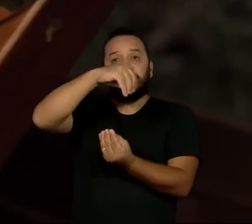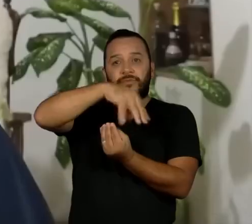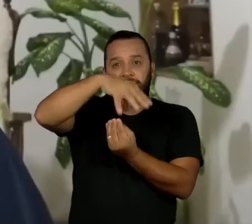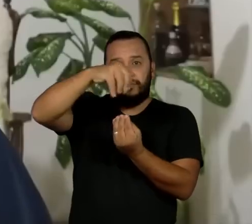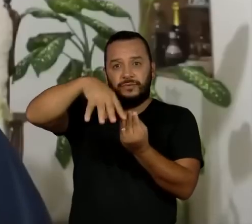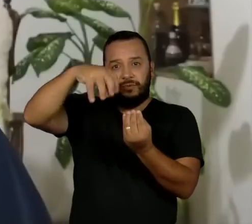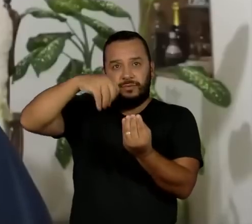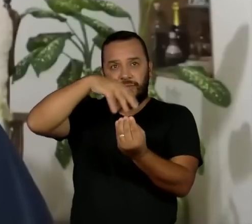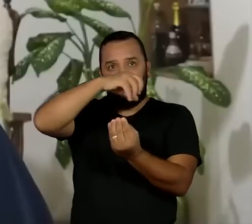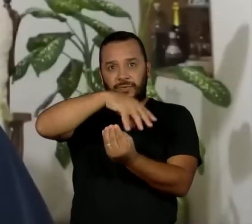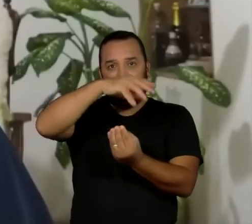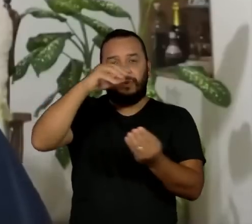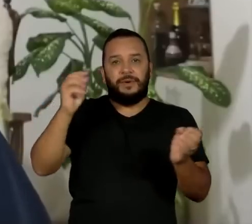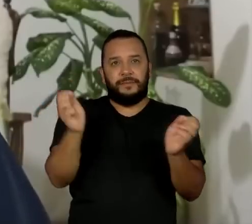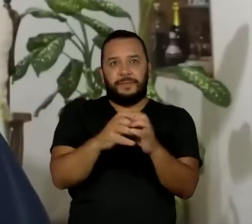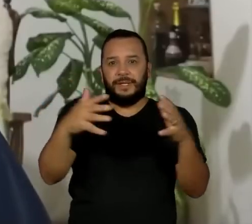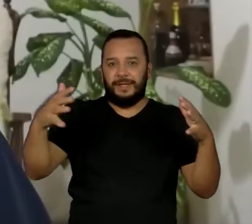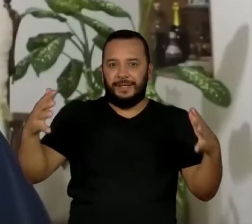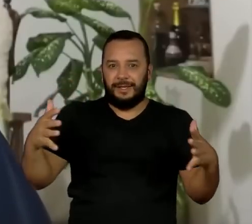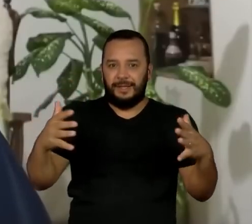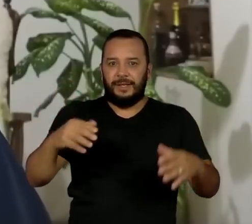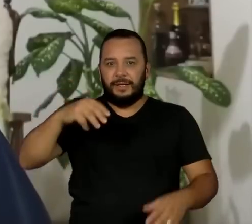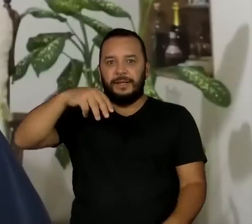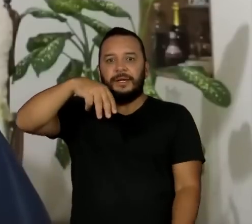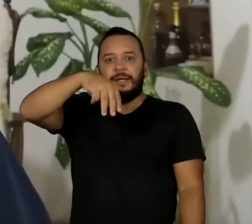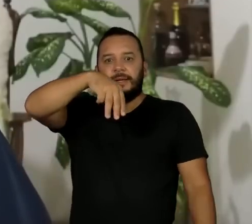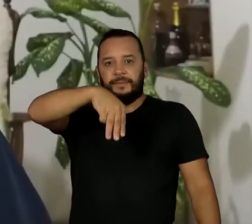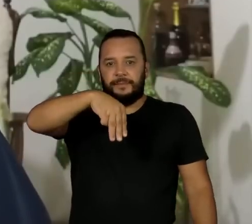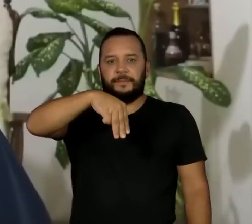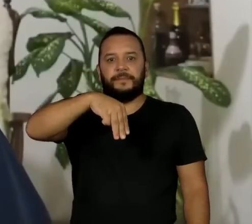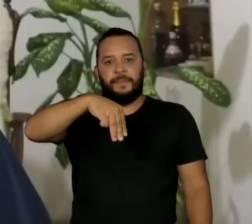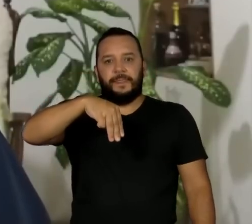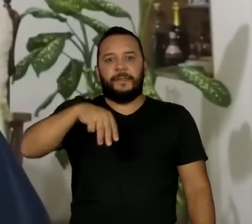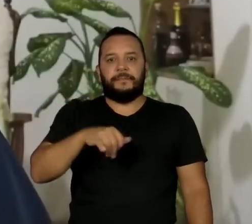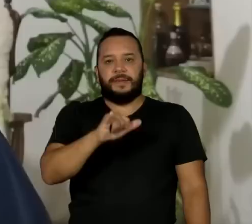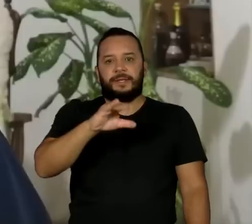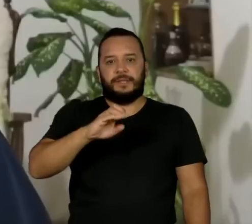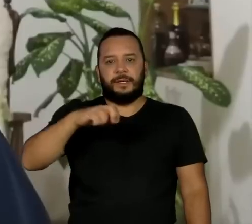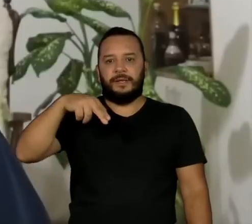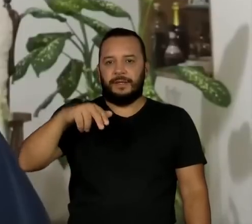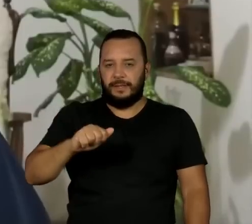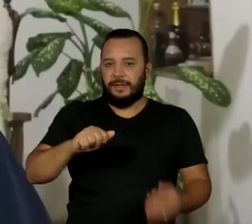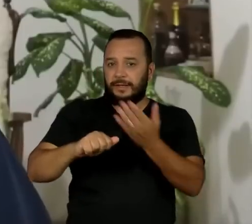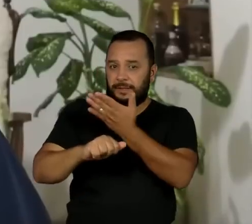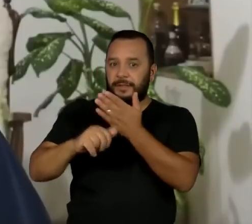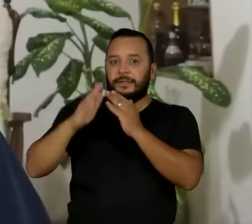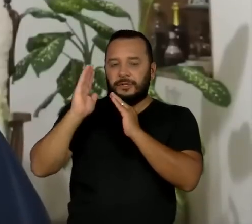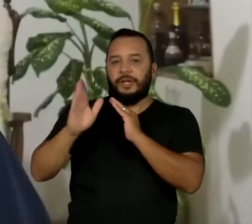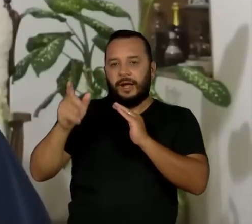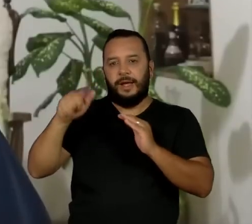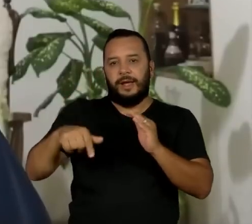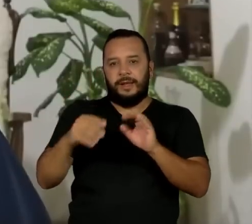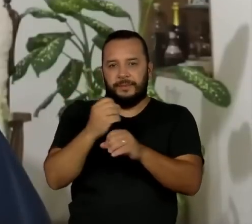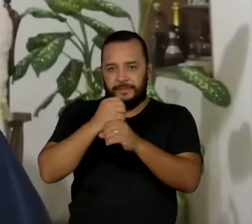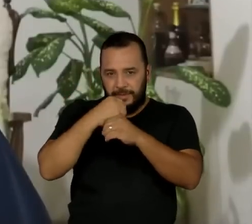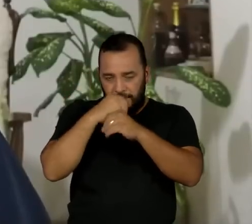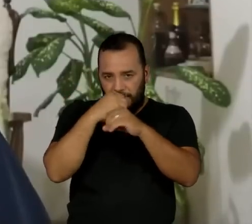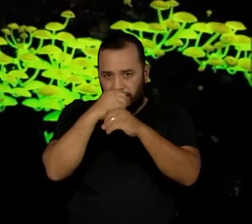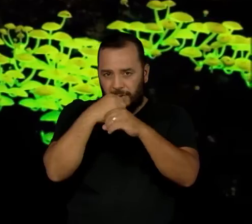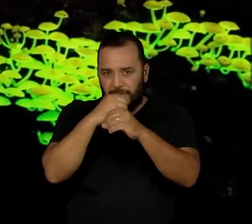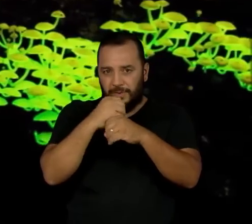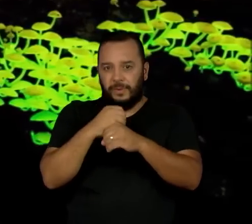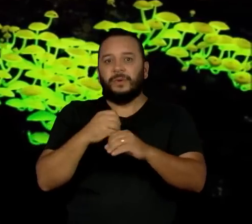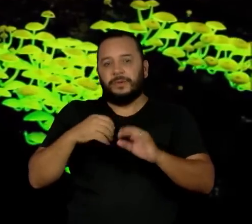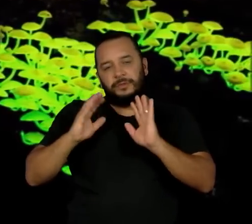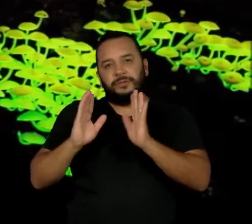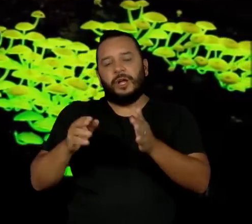escuro. Noêmia Ishikawa é bióloga, integra a equipe do Instituto Nacional de Pesquisas da Amazônia, o INPA,